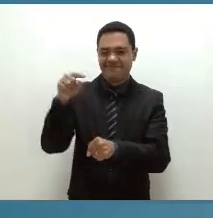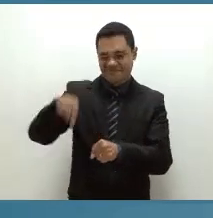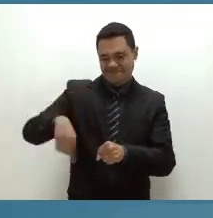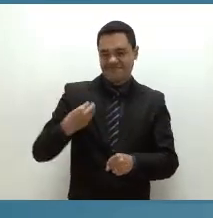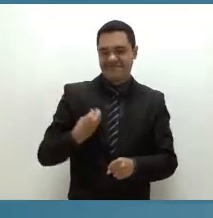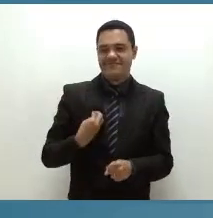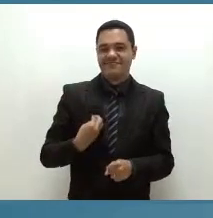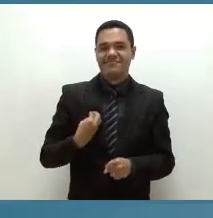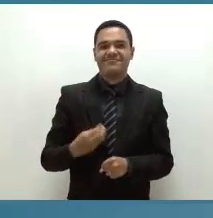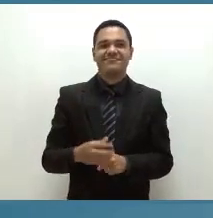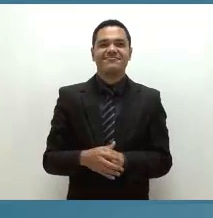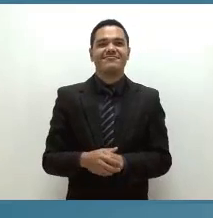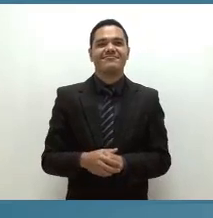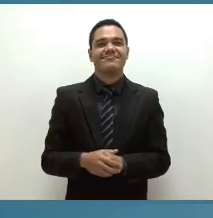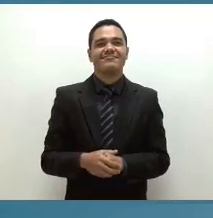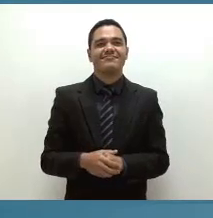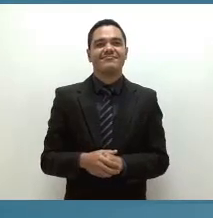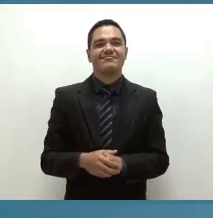plenário.